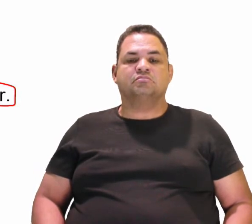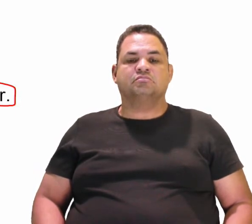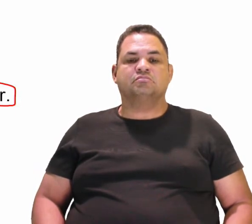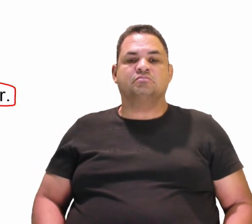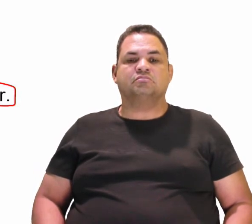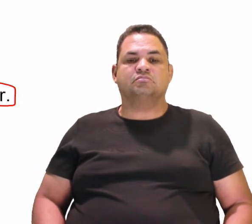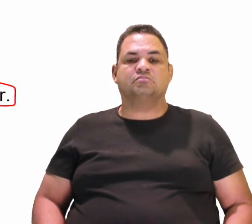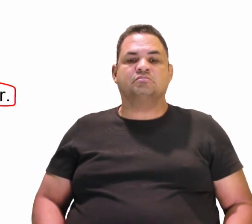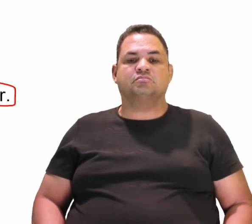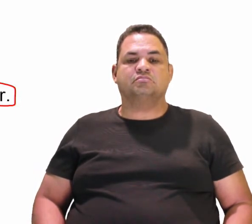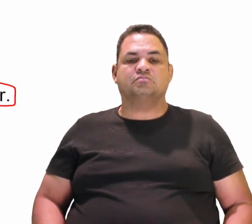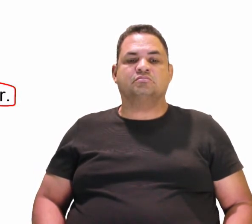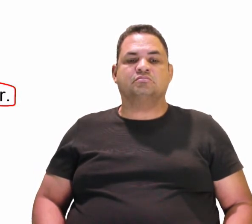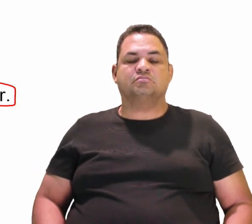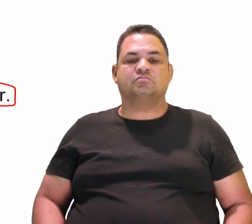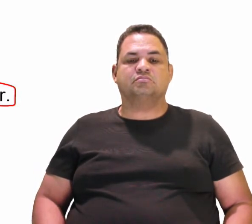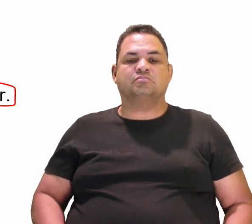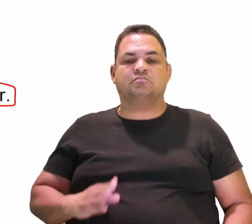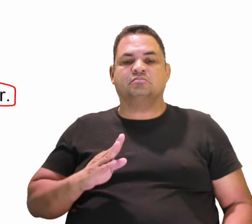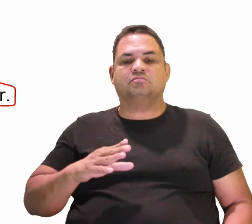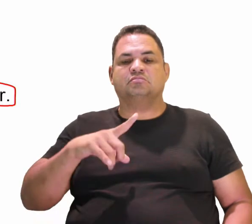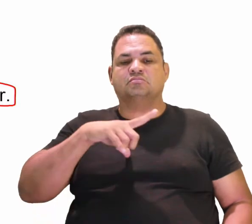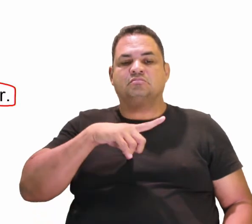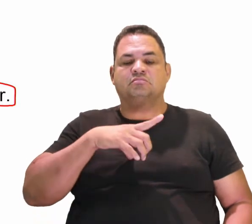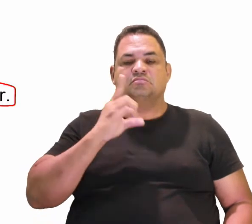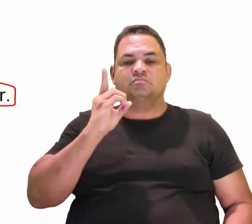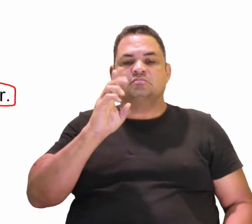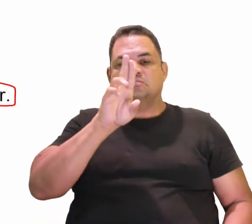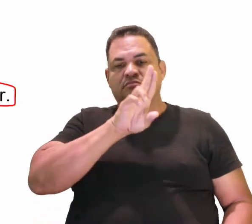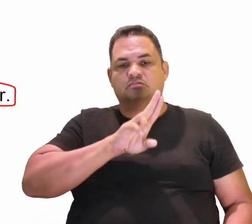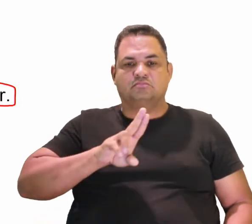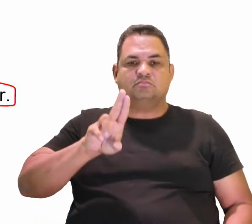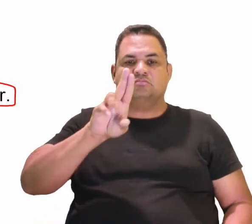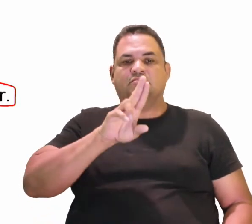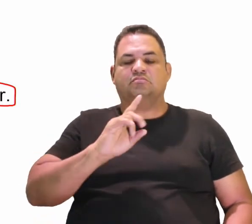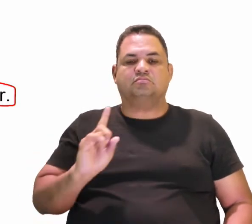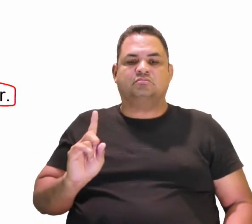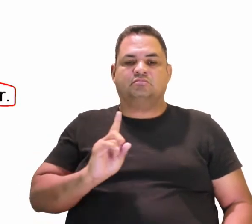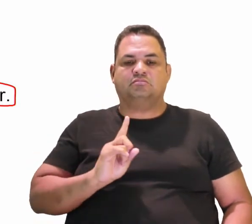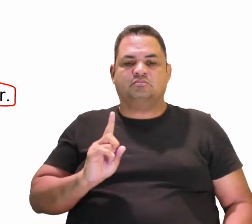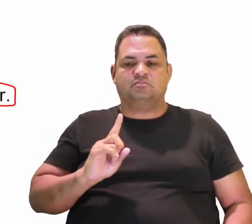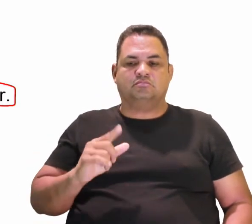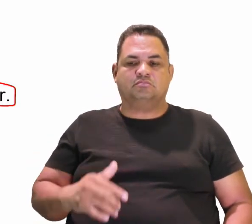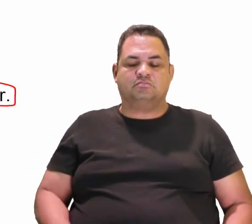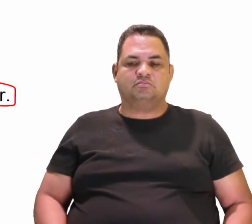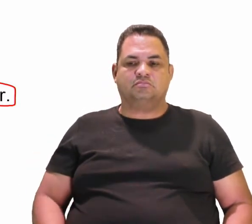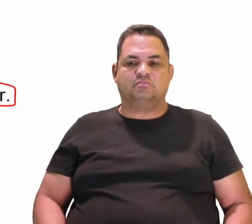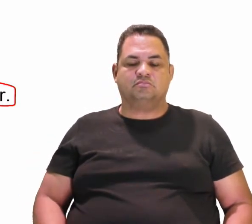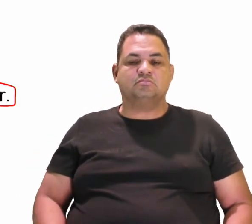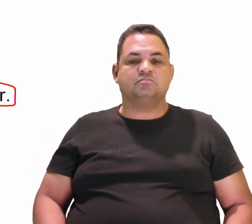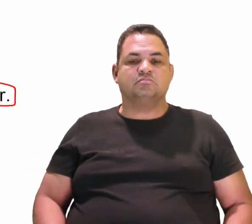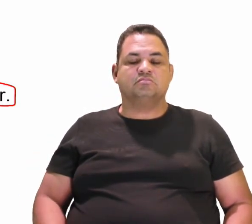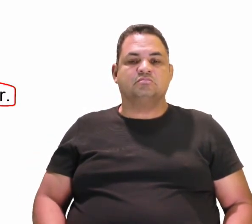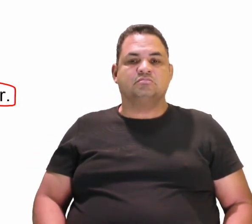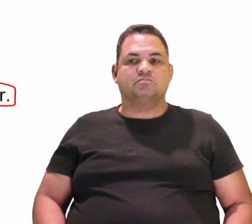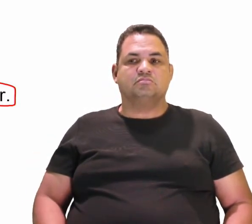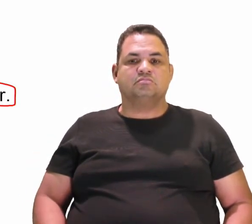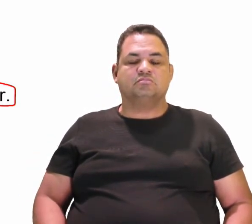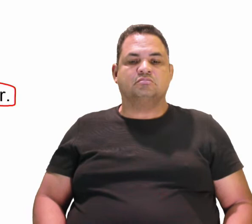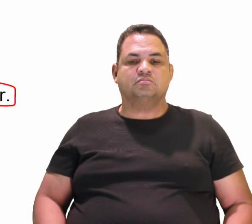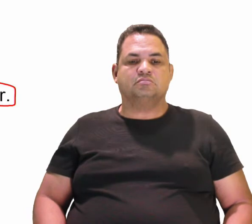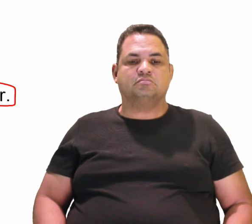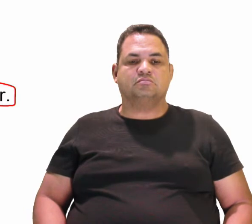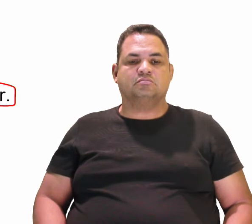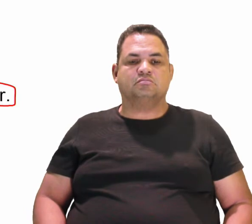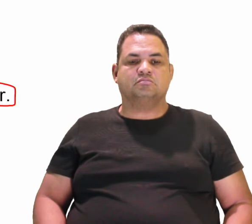aqui. Ele já está aqui porque nessa D a gente vai usar a negativa. Então, vai ser o take.